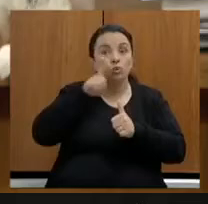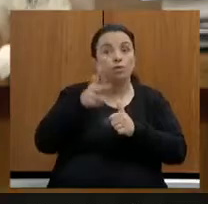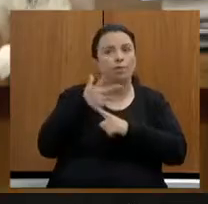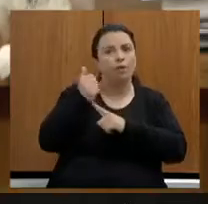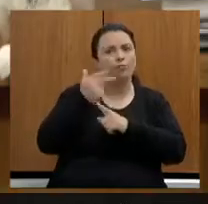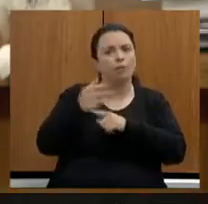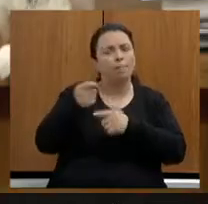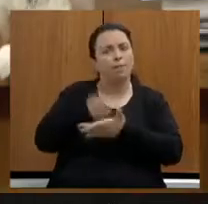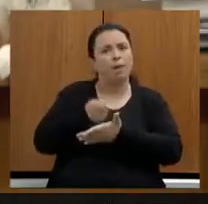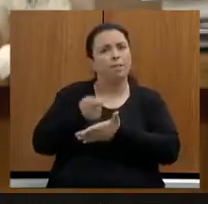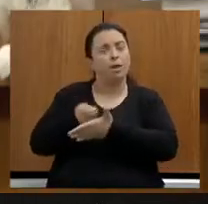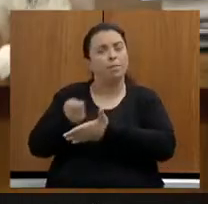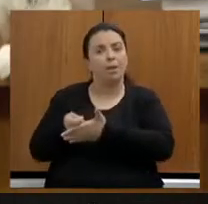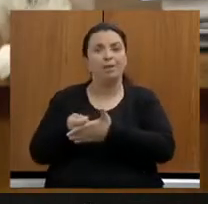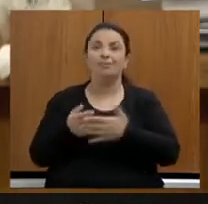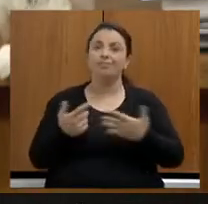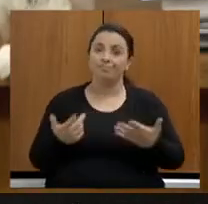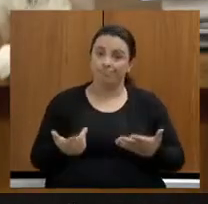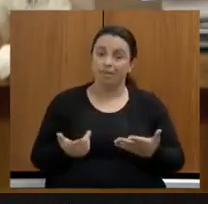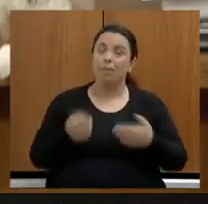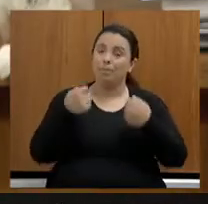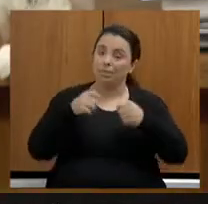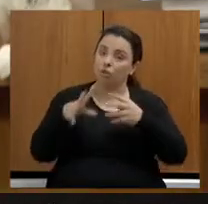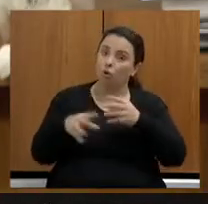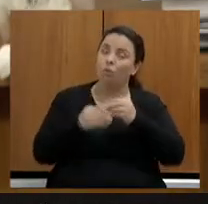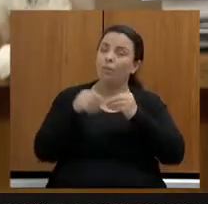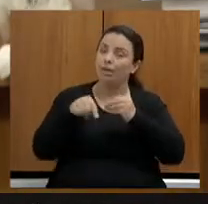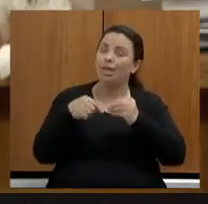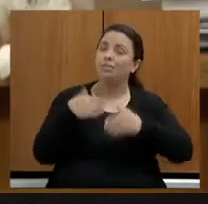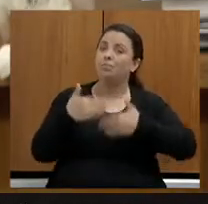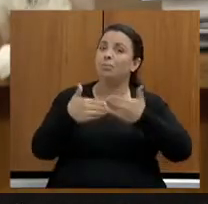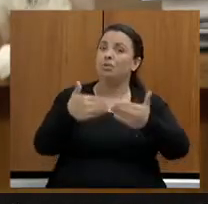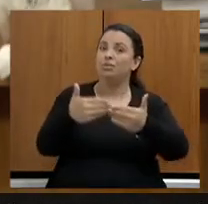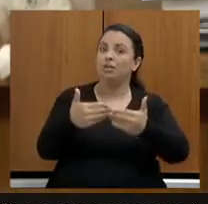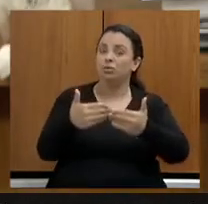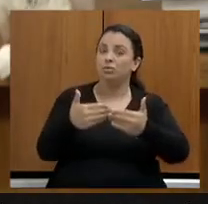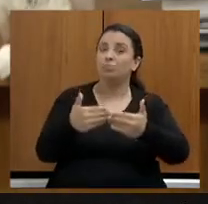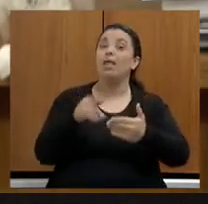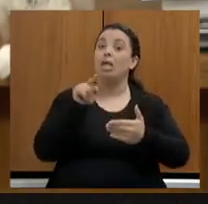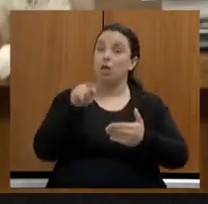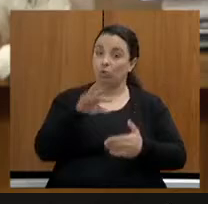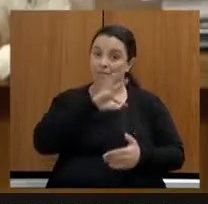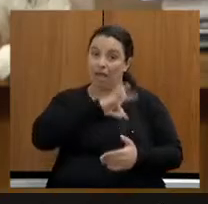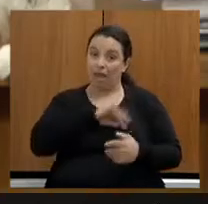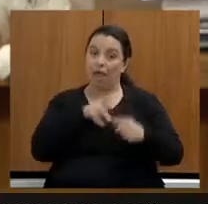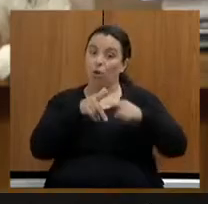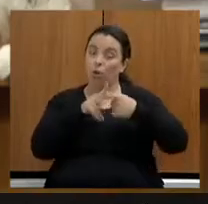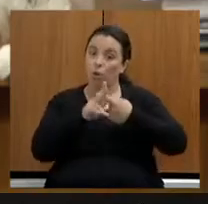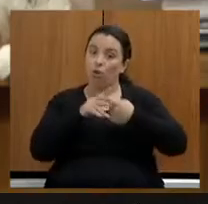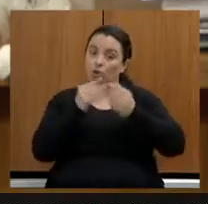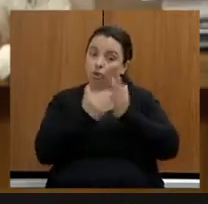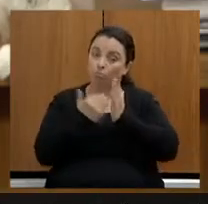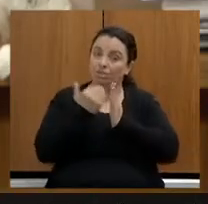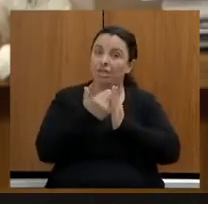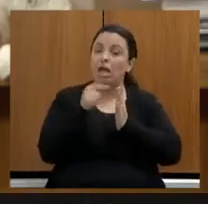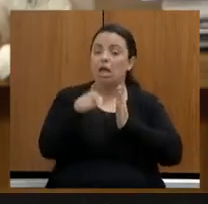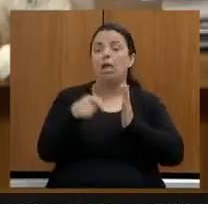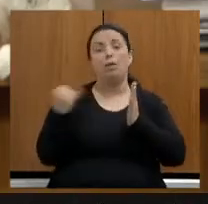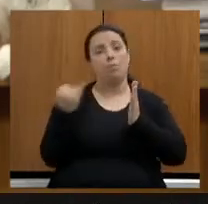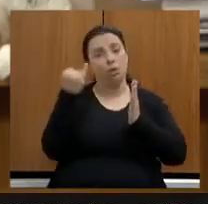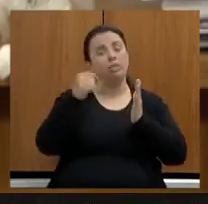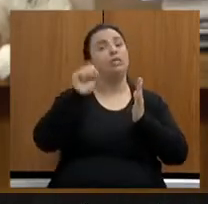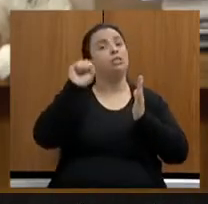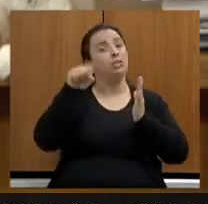mas também tem conseguir complementar com todo esse processo o reajuste é necessário Sem dúvida mas nós só vamos conseguir